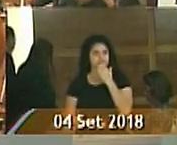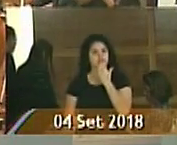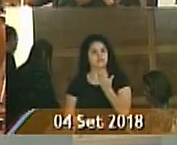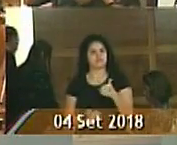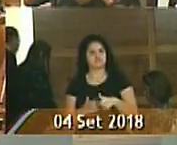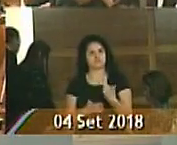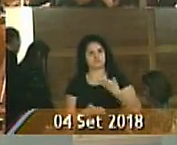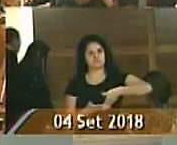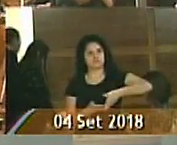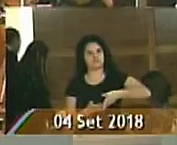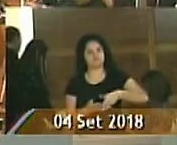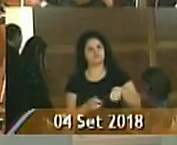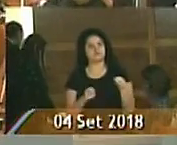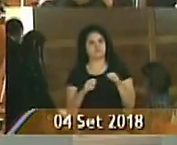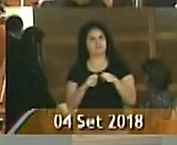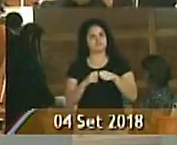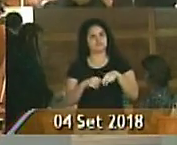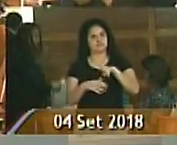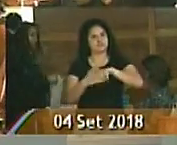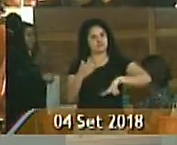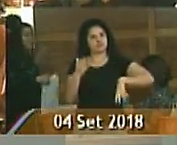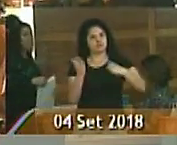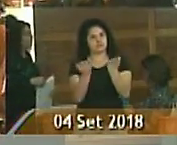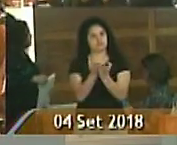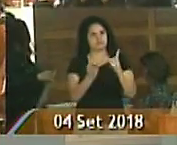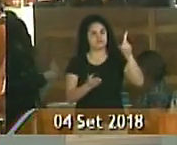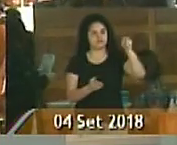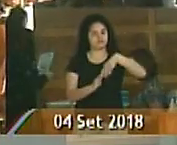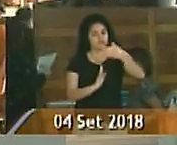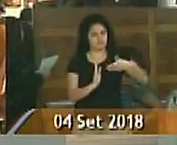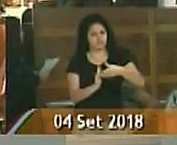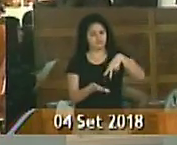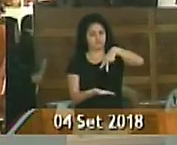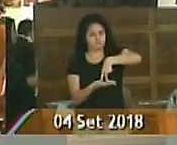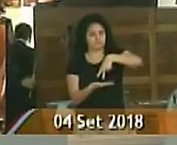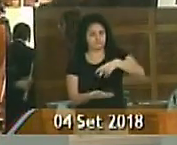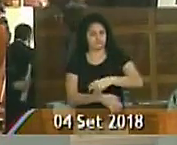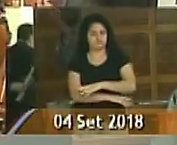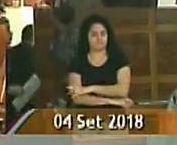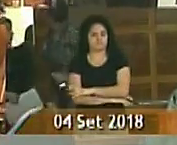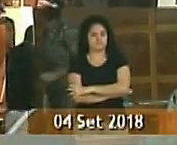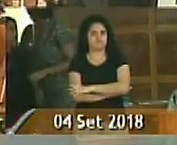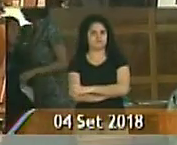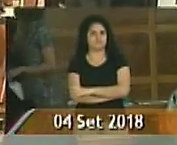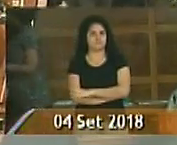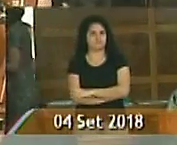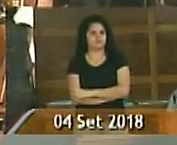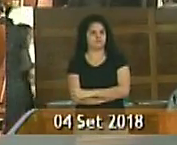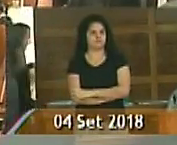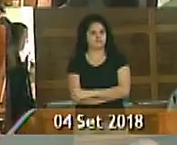Solicito ao segundo secretário ad hoc que proceda a leitura de um trecho bíblico. Por favor, ficamos de pé em reverência à palavra do senhor.